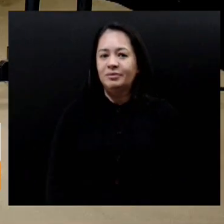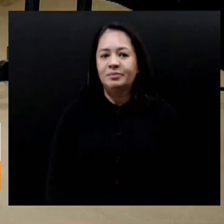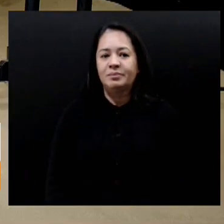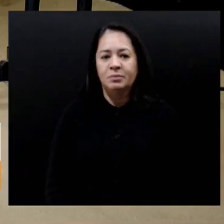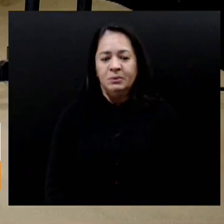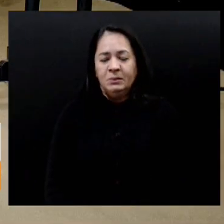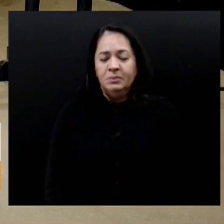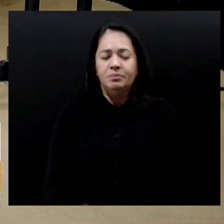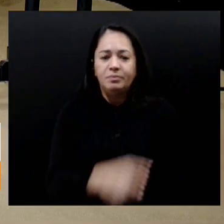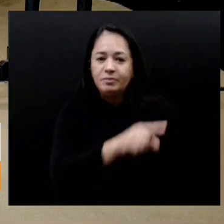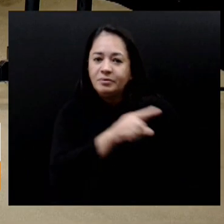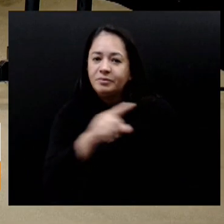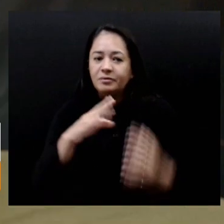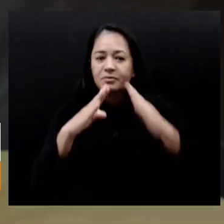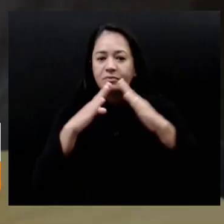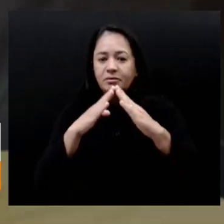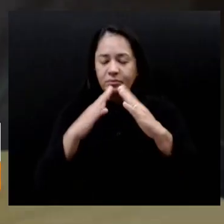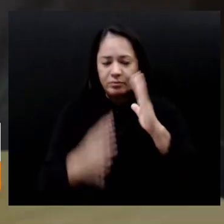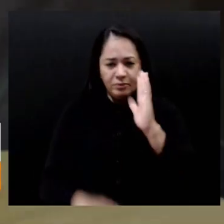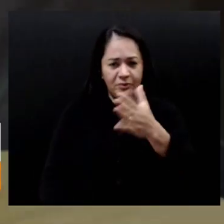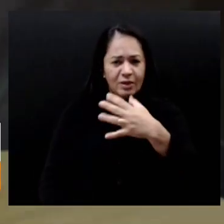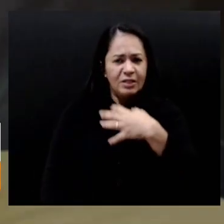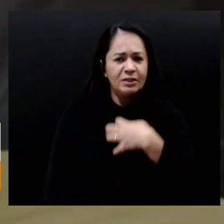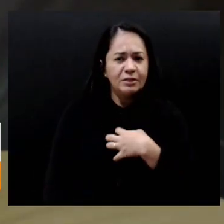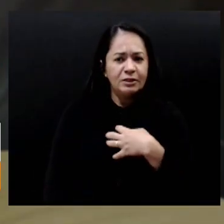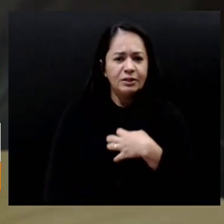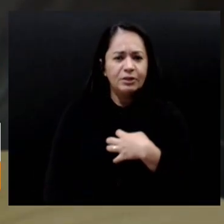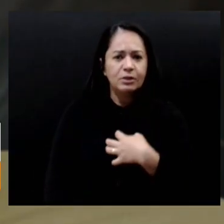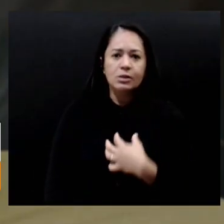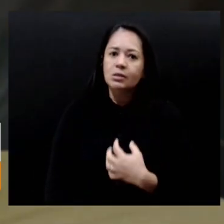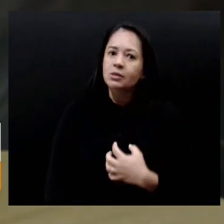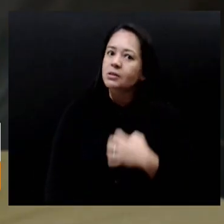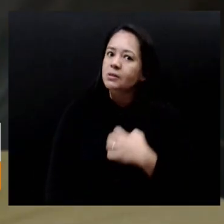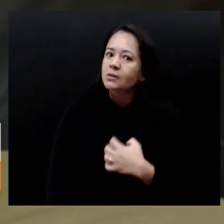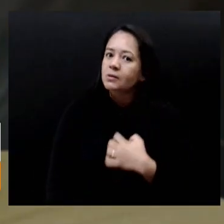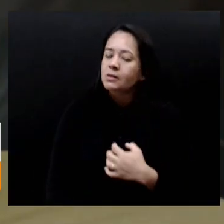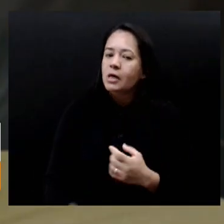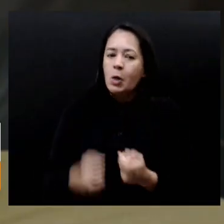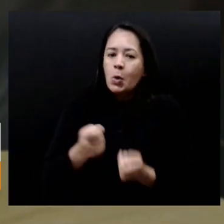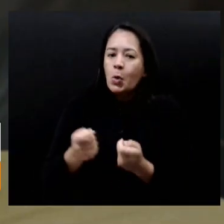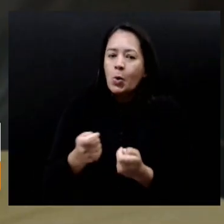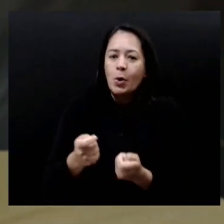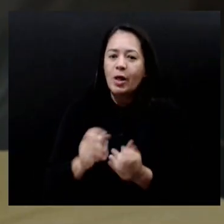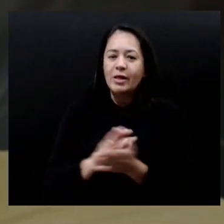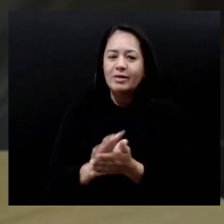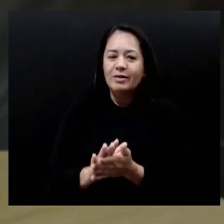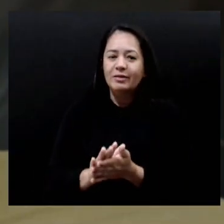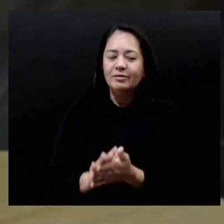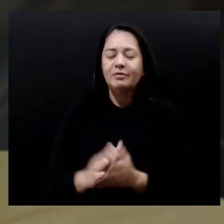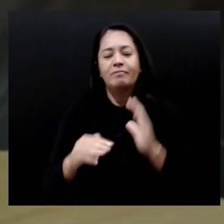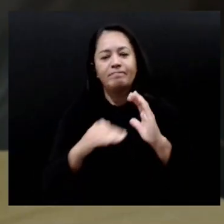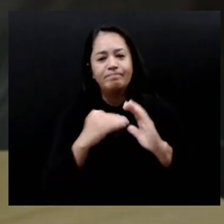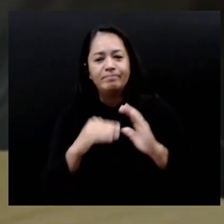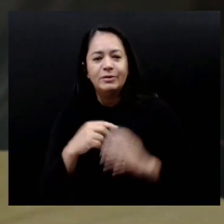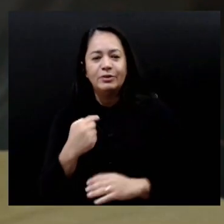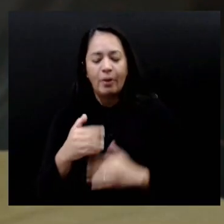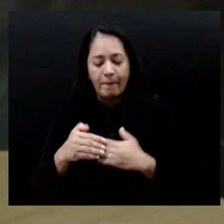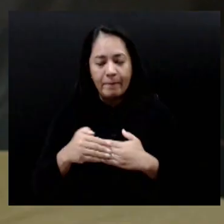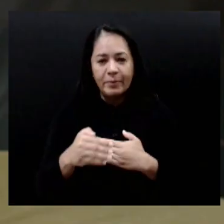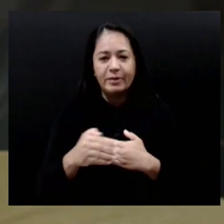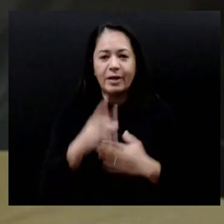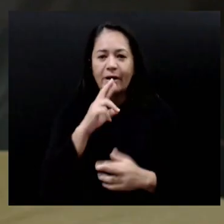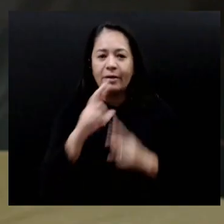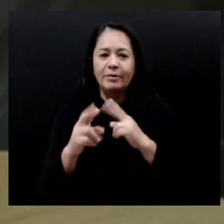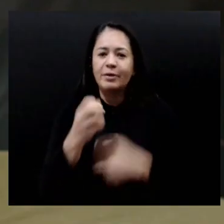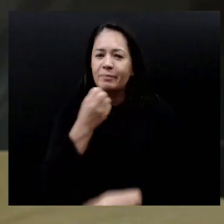casa, sentiu raiva incontrolável? Conta pra gente, manda o WhatsApp, tá? Daqui a pouquinho a gente responde você. E muito obrigada pela sua